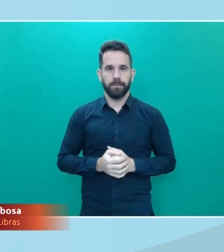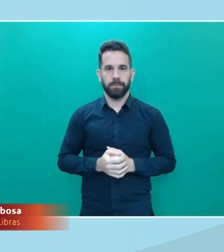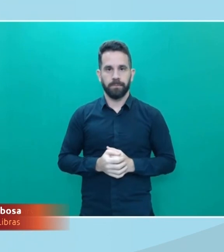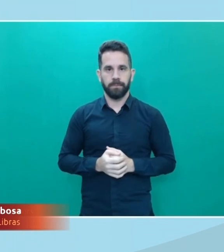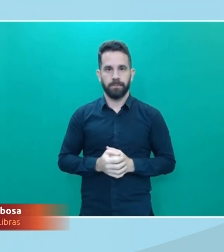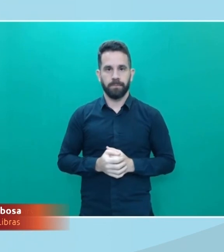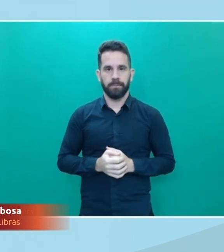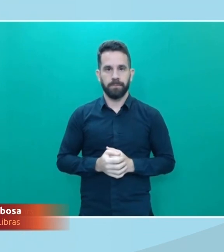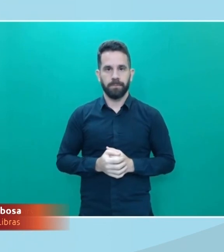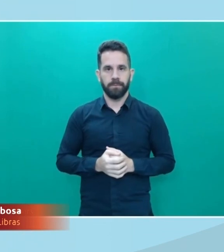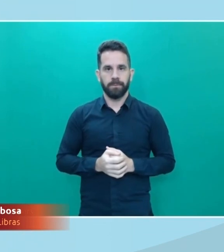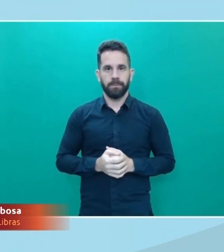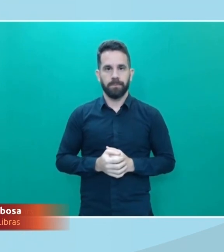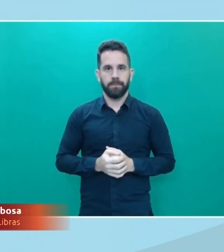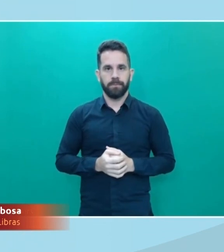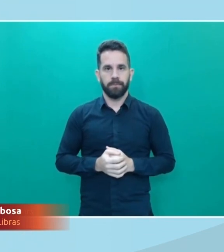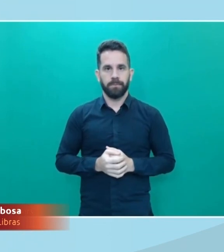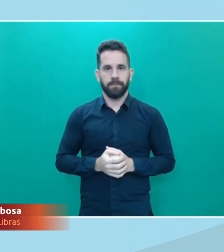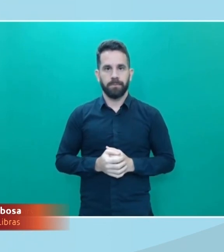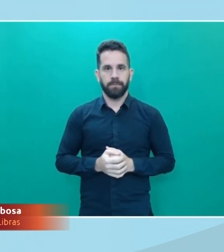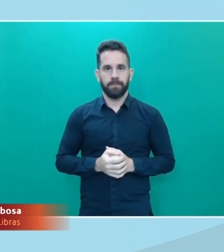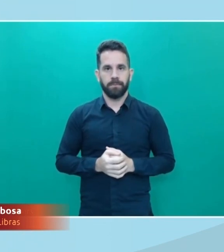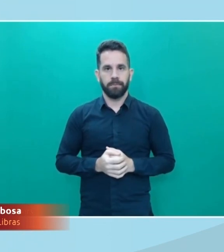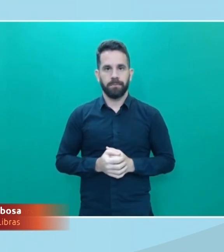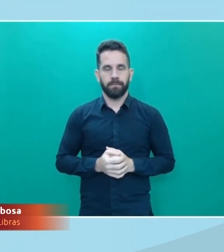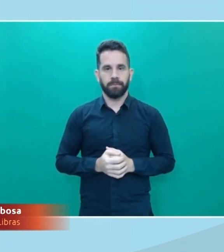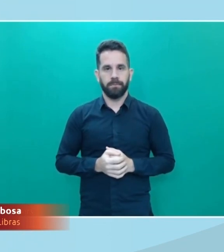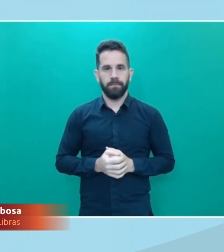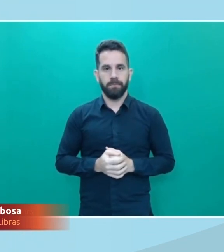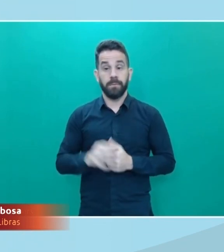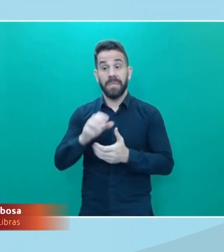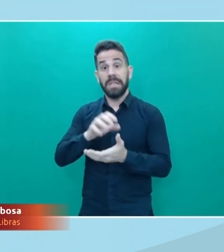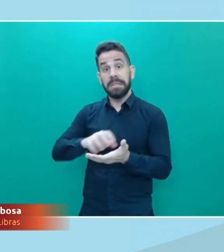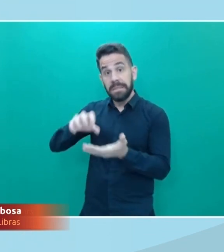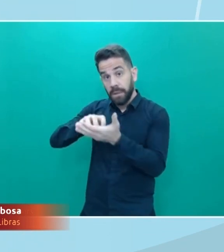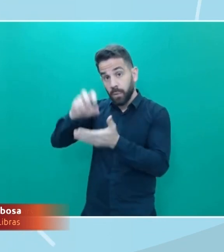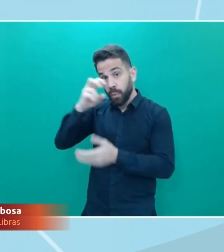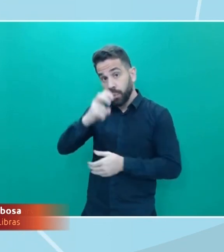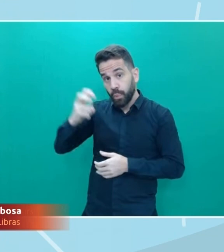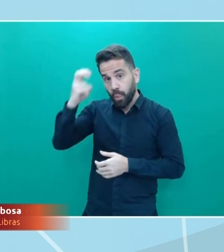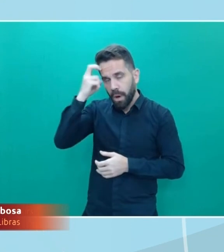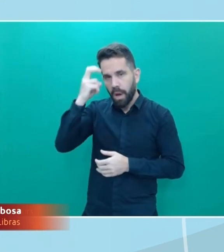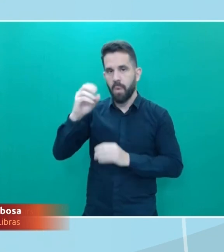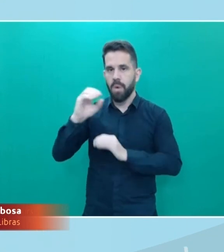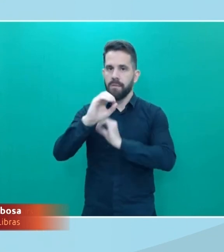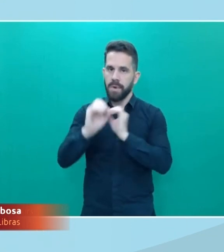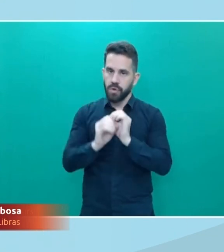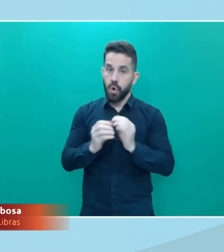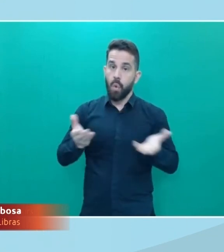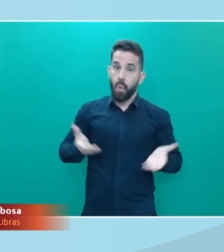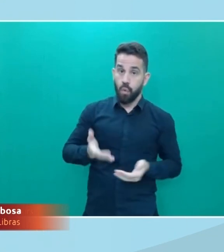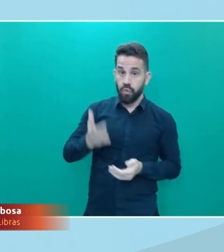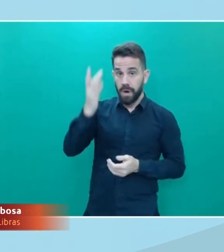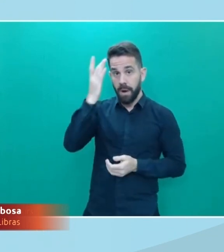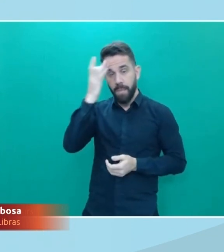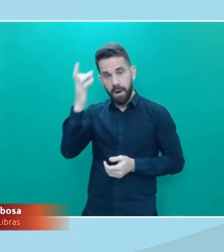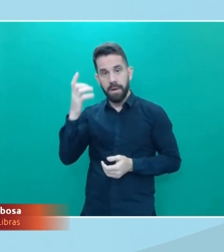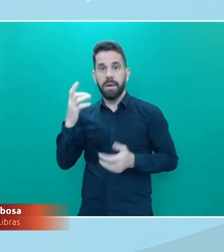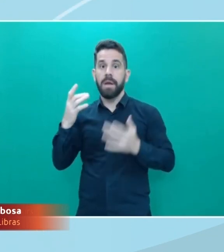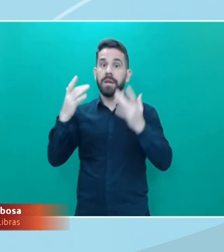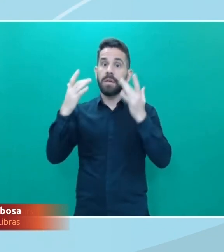sescgo.com.br. E o Centro Cultural UFG recebe hoje e amanhã o espetáculo teatral